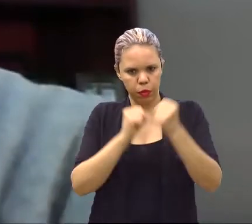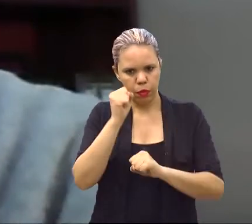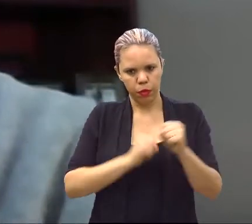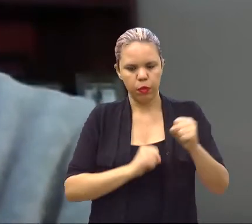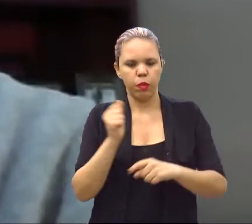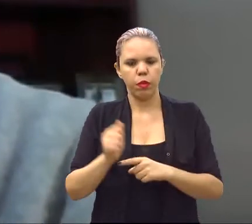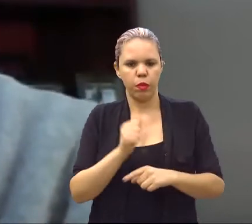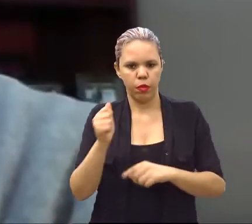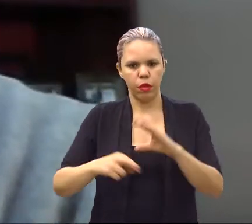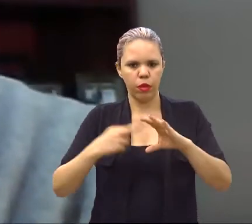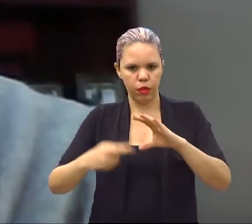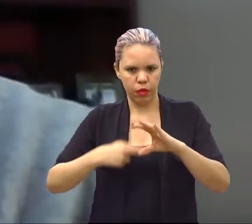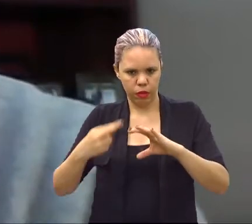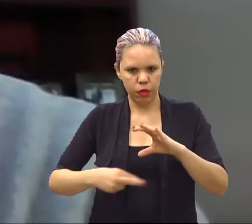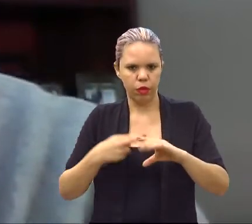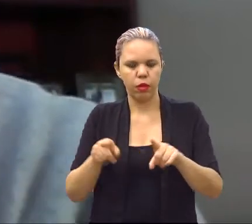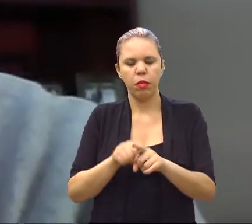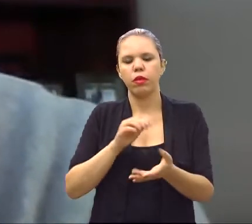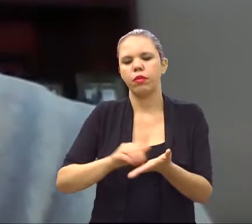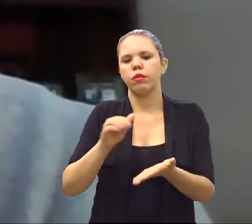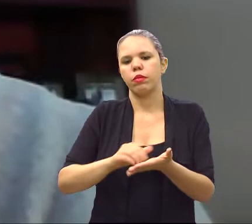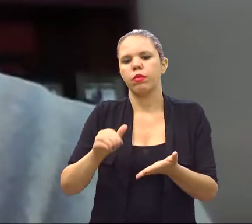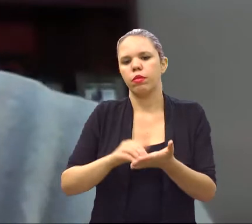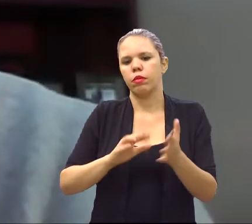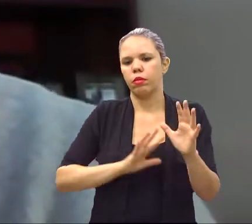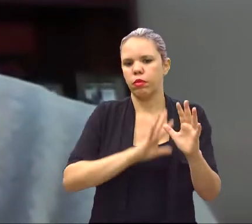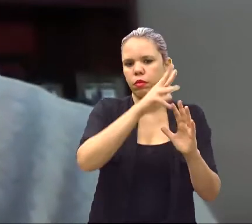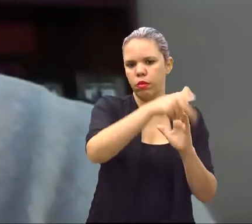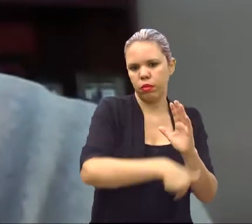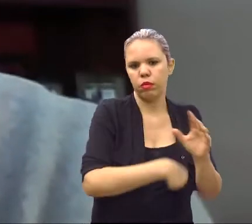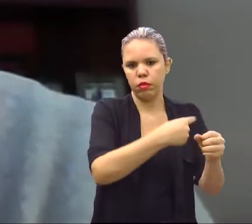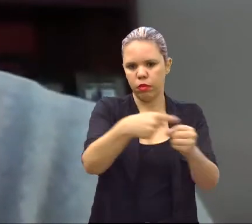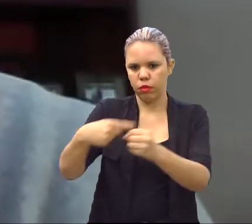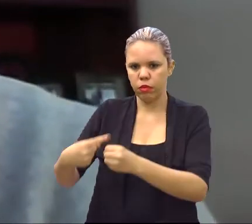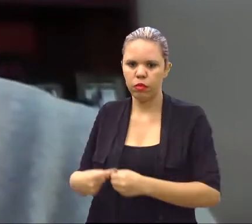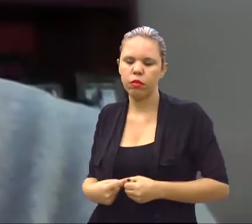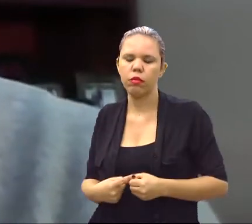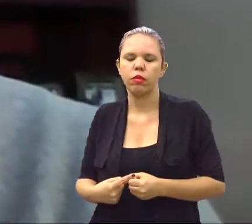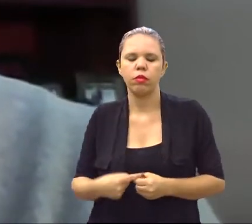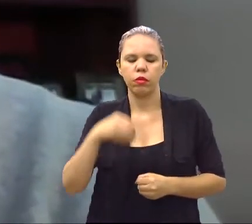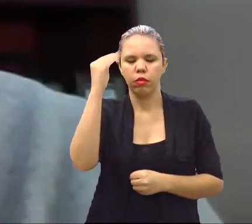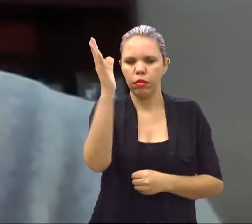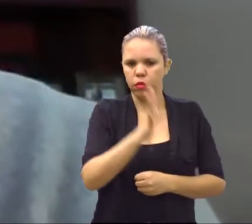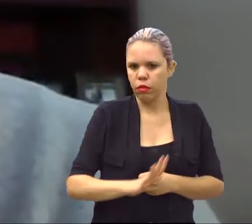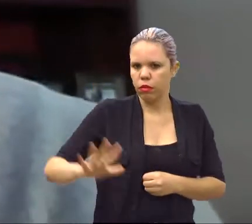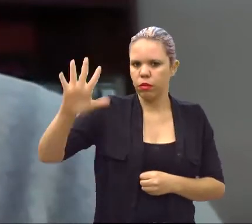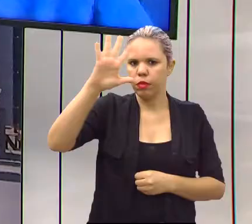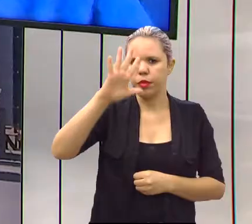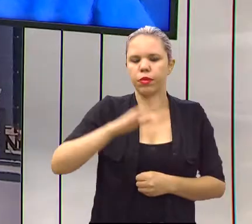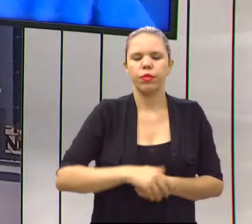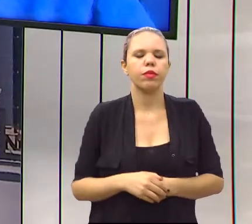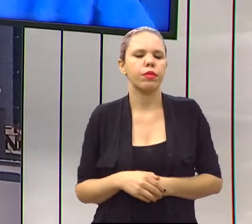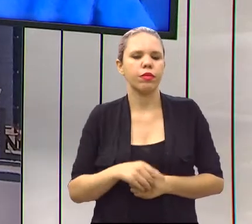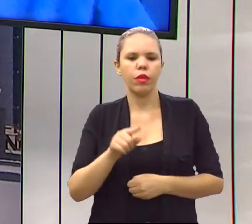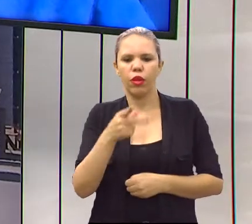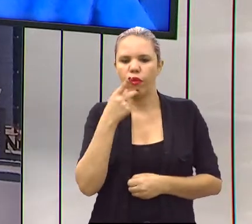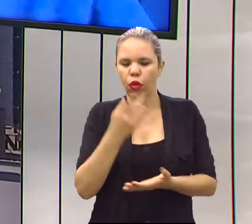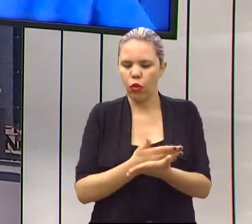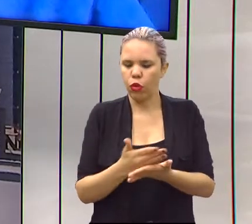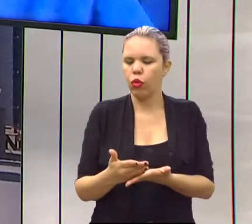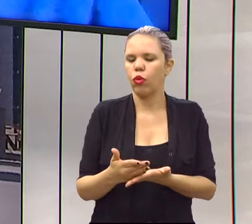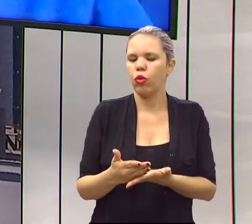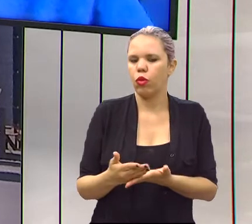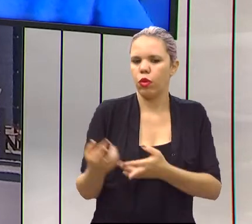e as cooperativas de catadores e as secretarias de meio ambiente dos municípios pelo Brasil afora. Você falou